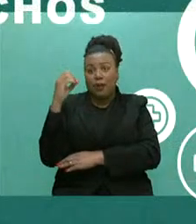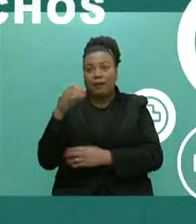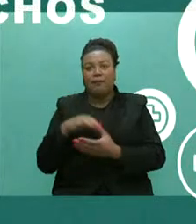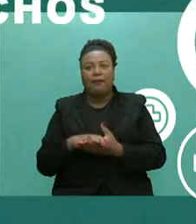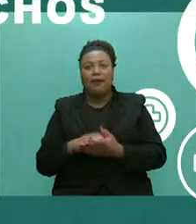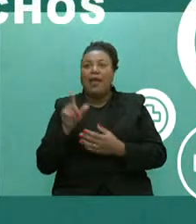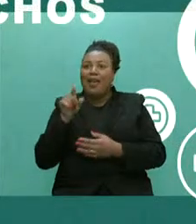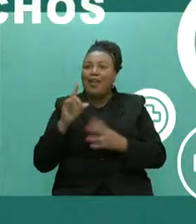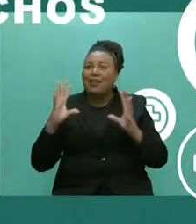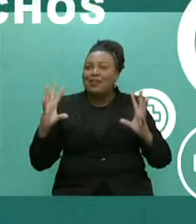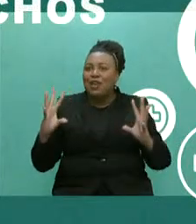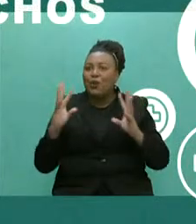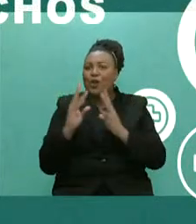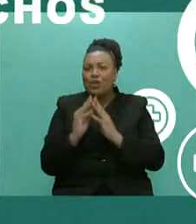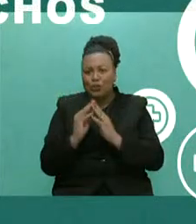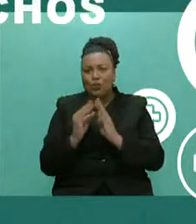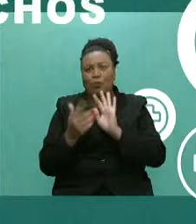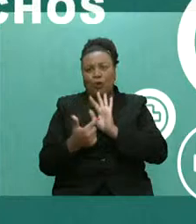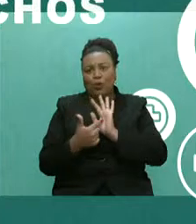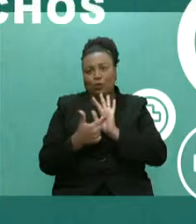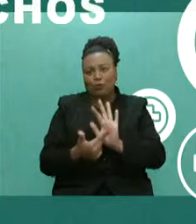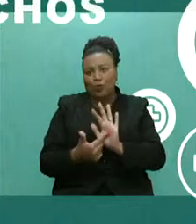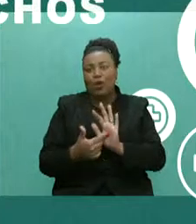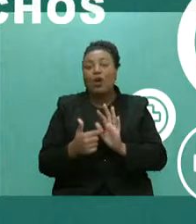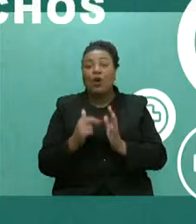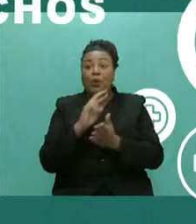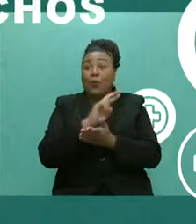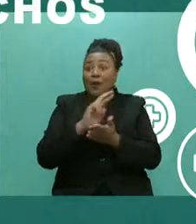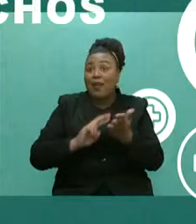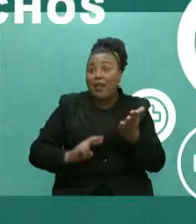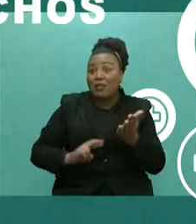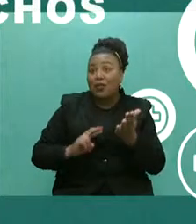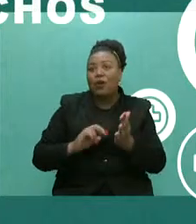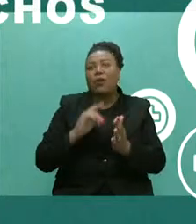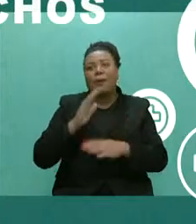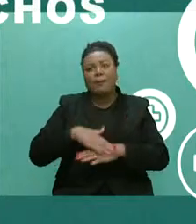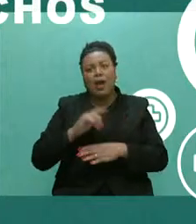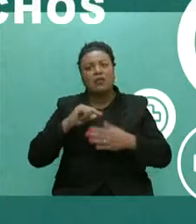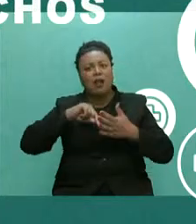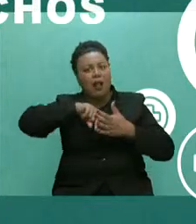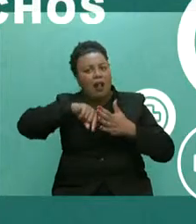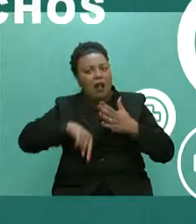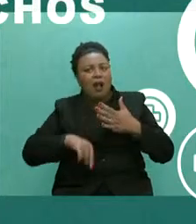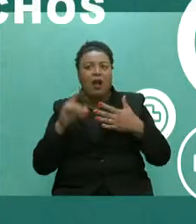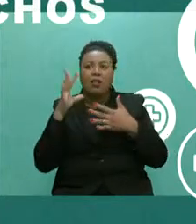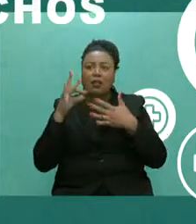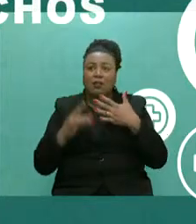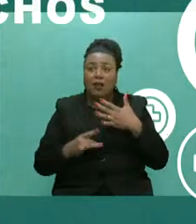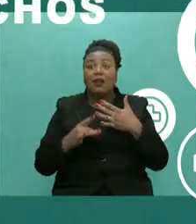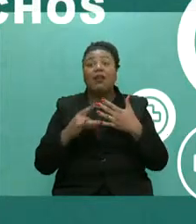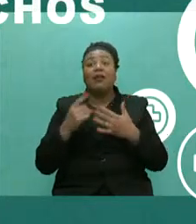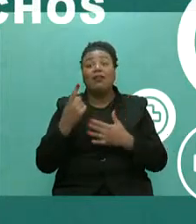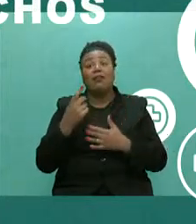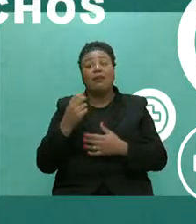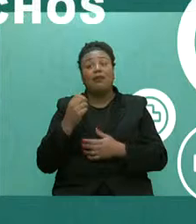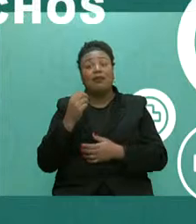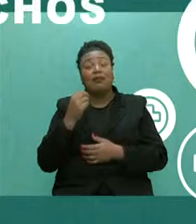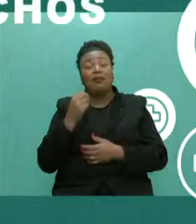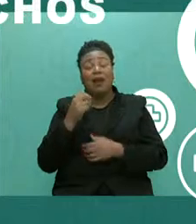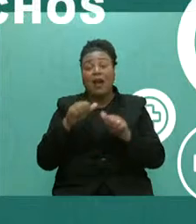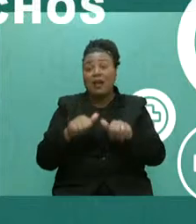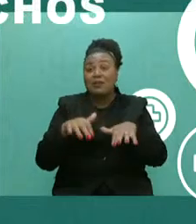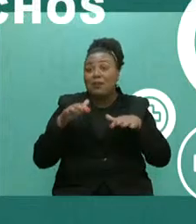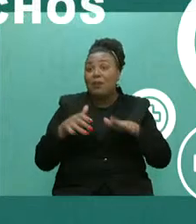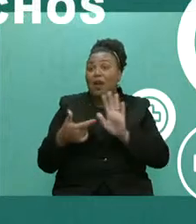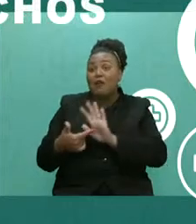a síntese executiva que eu estou apresentando. O relatório ele é mais completo e a casa também colocará à disposição de todos os